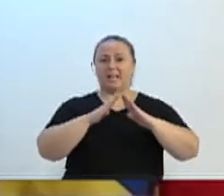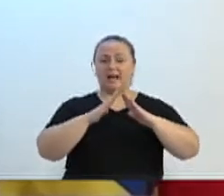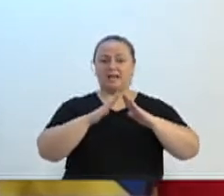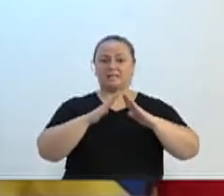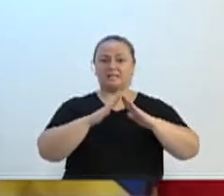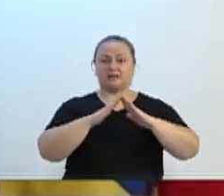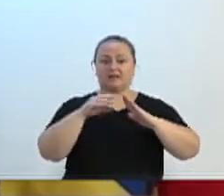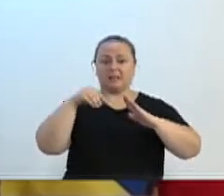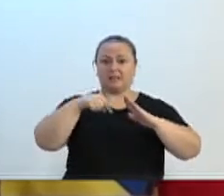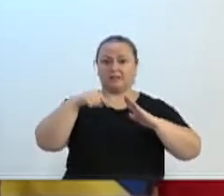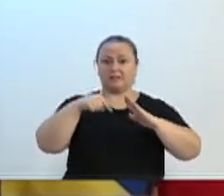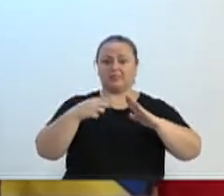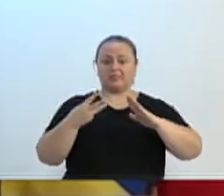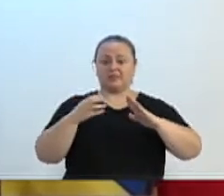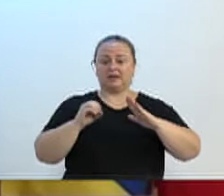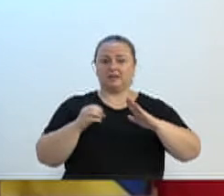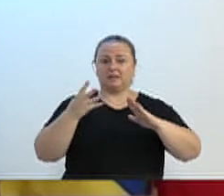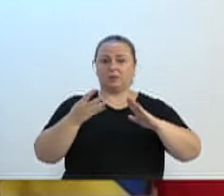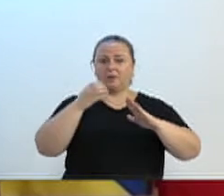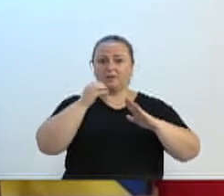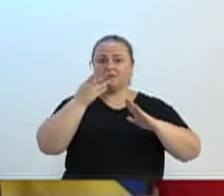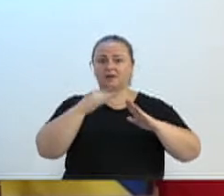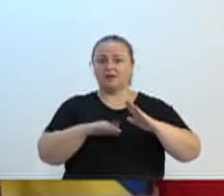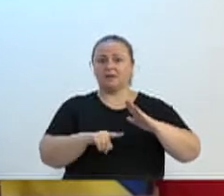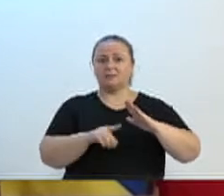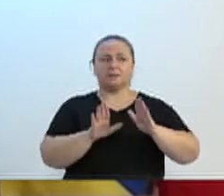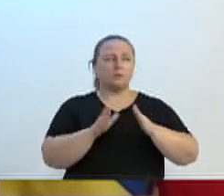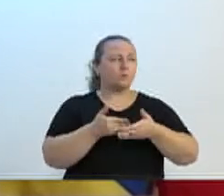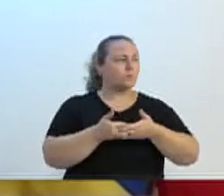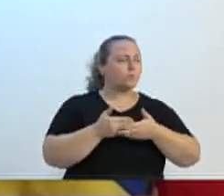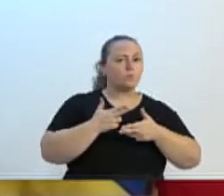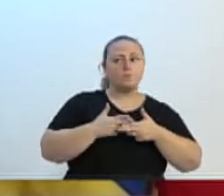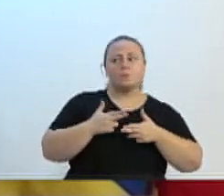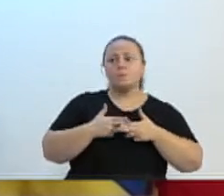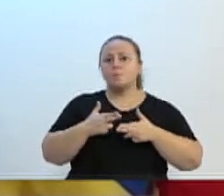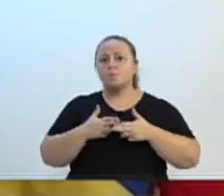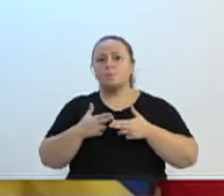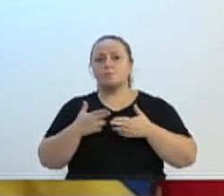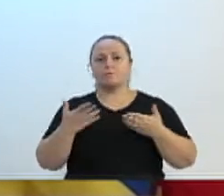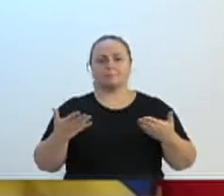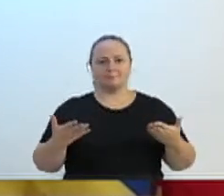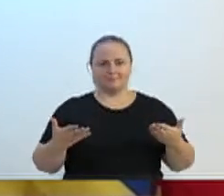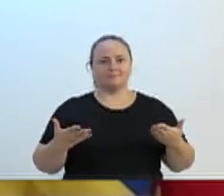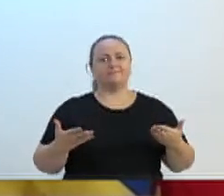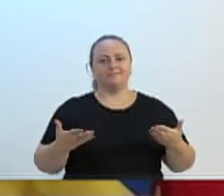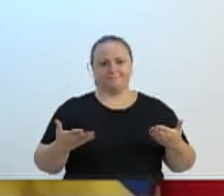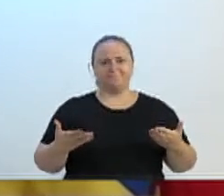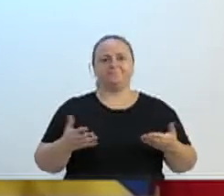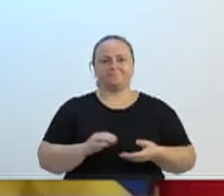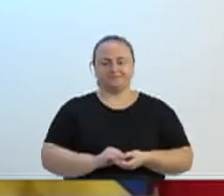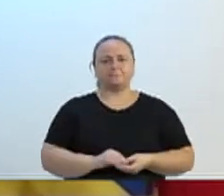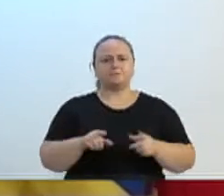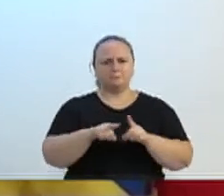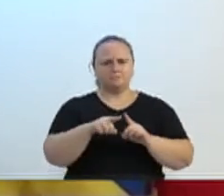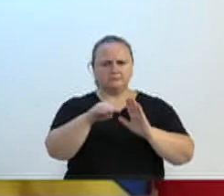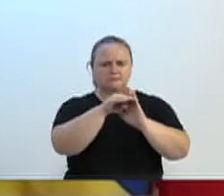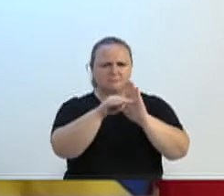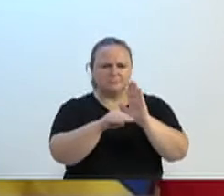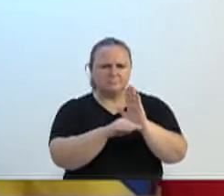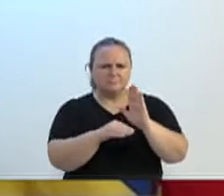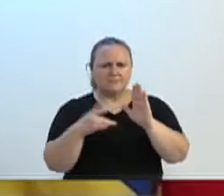crianças, dentro de uma casa que certamente não obedece aos protocolos de saúde, higiene e